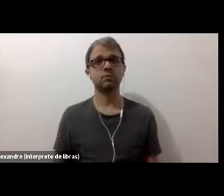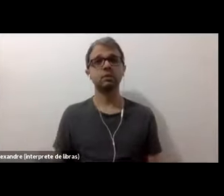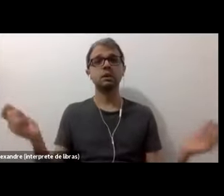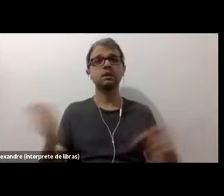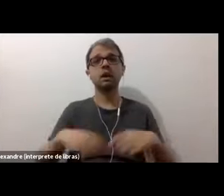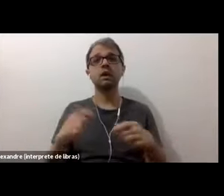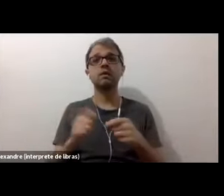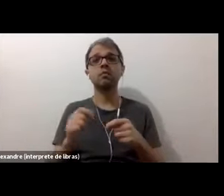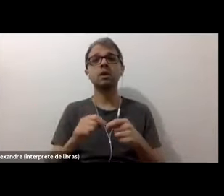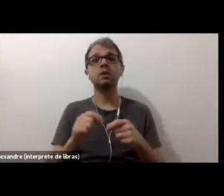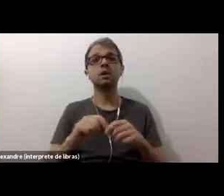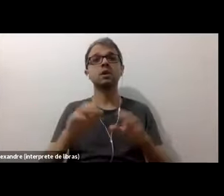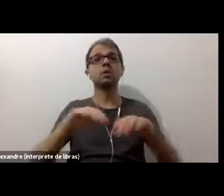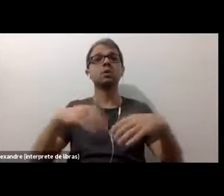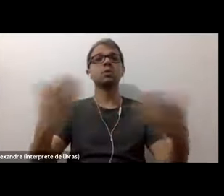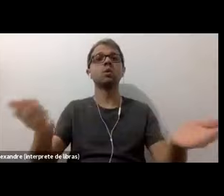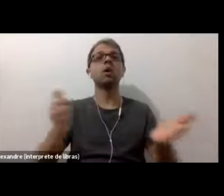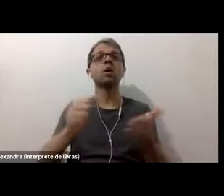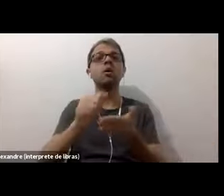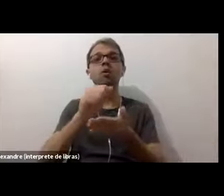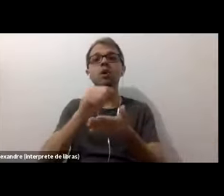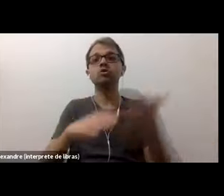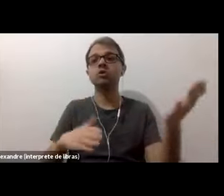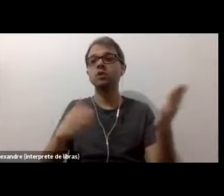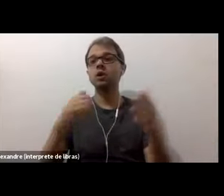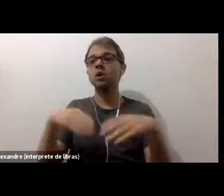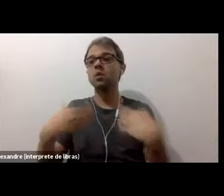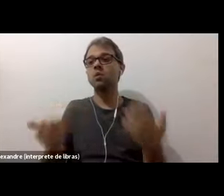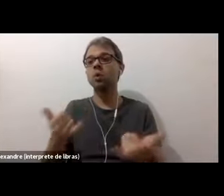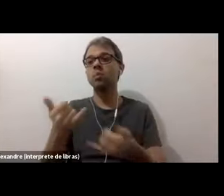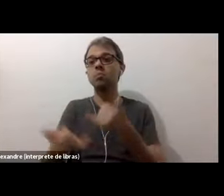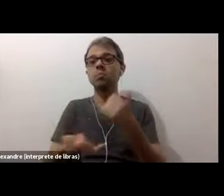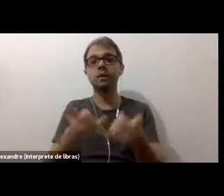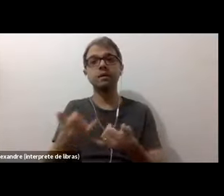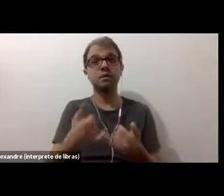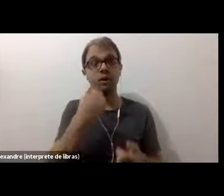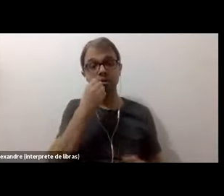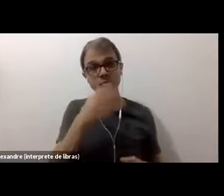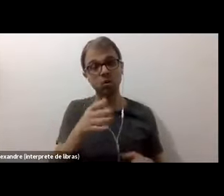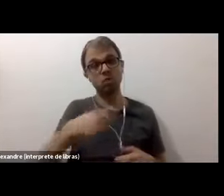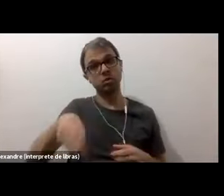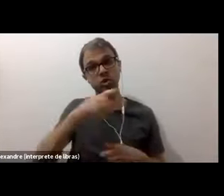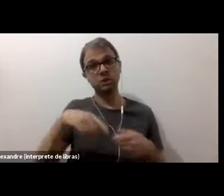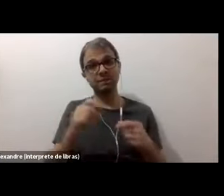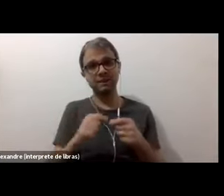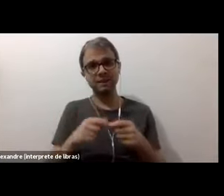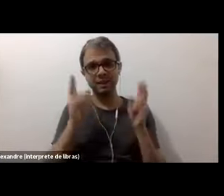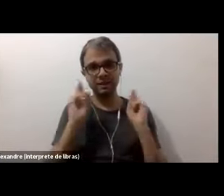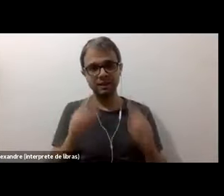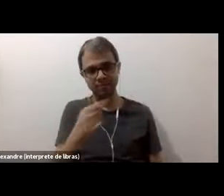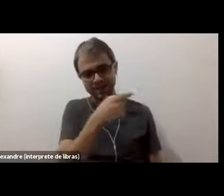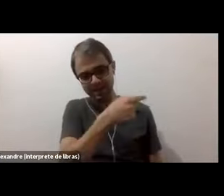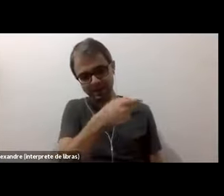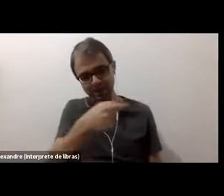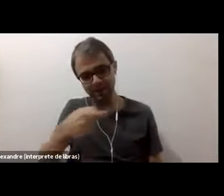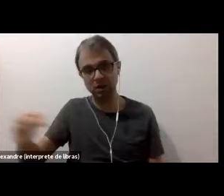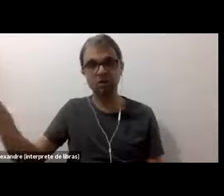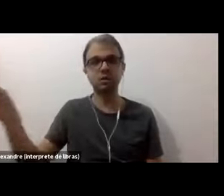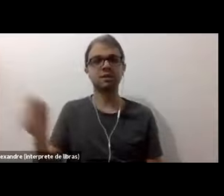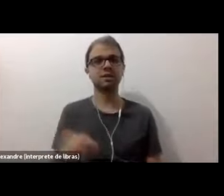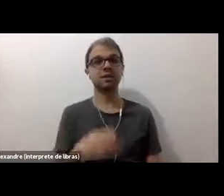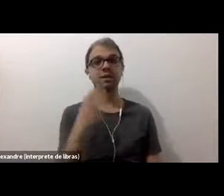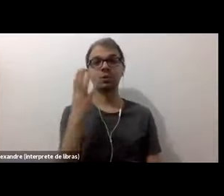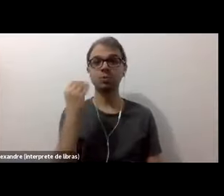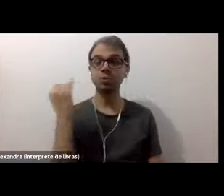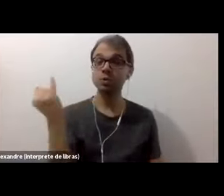elas gastem energia? Então, organizar essas atividades semanalmente dentro da rotina também é um fator que ajuda